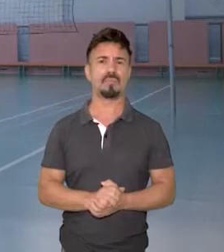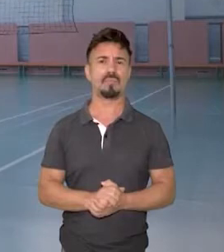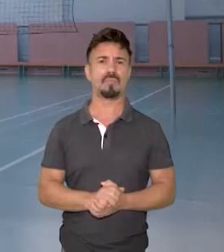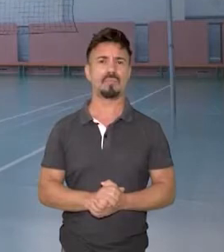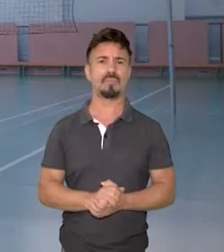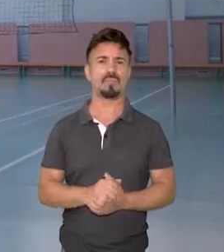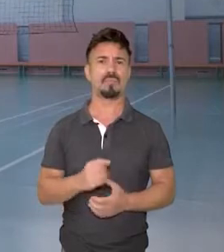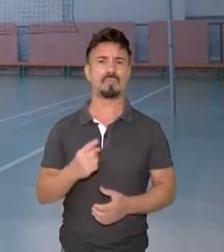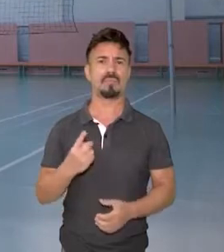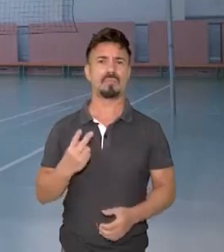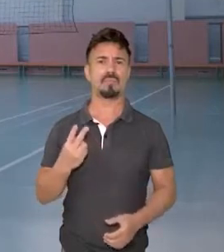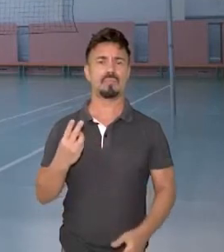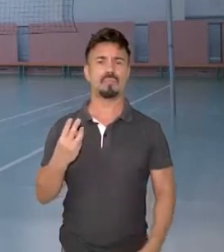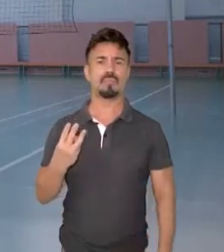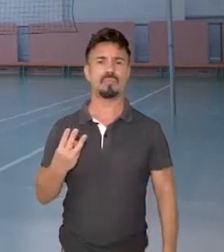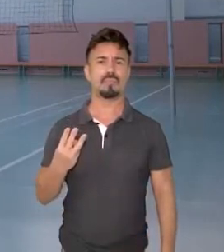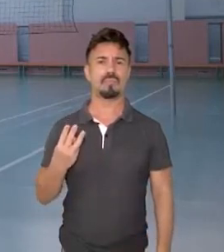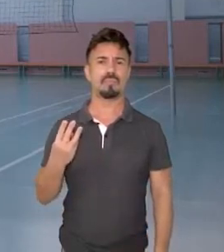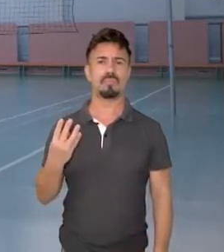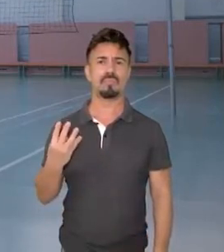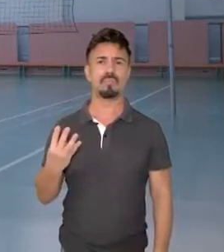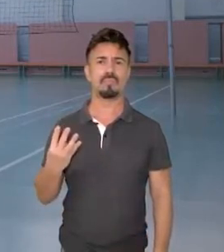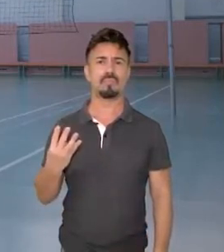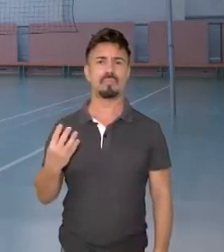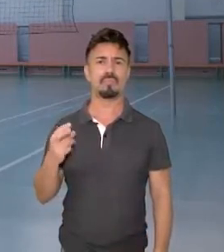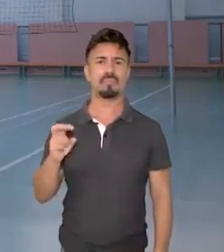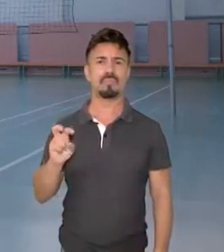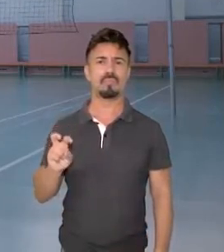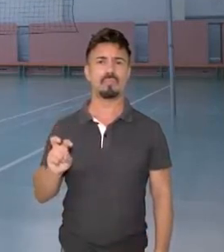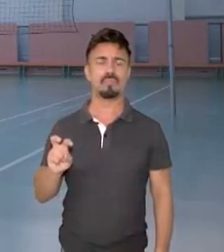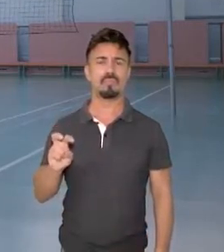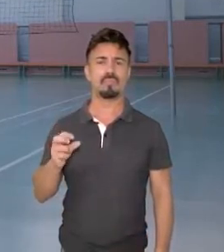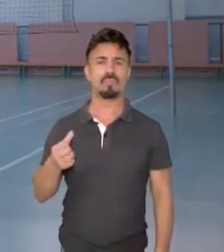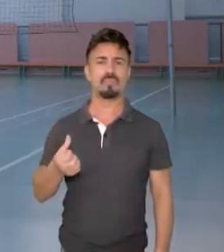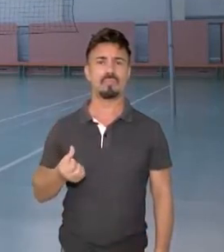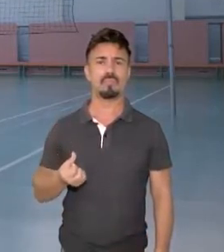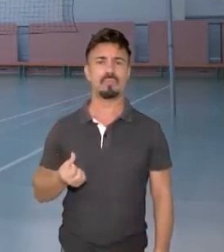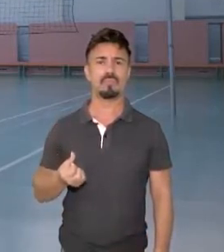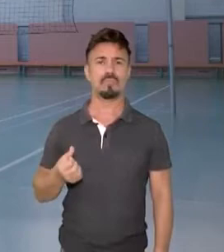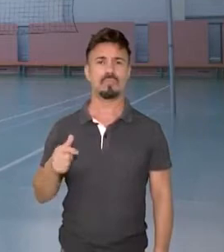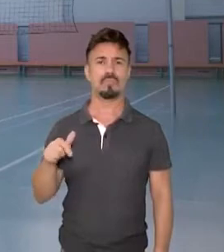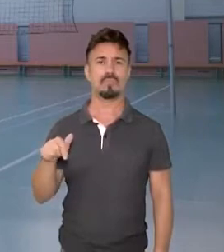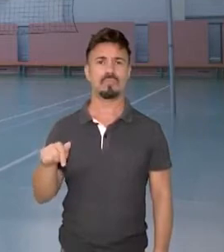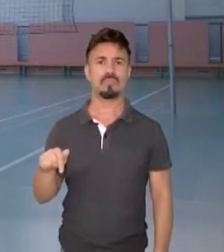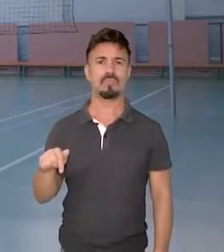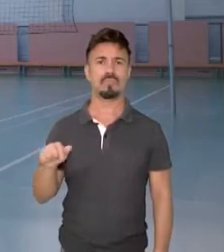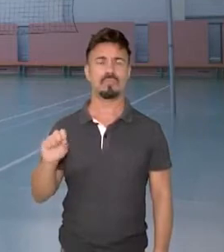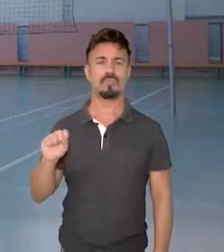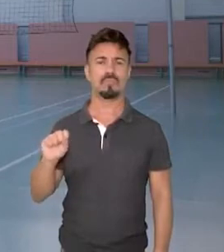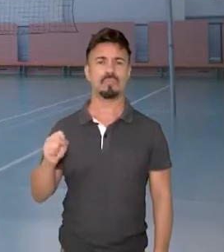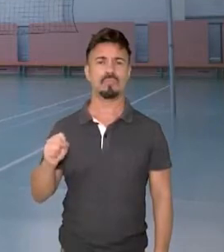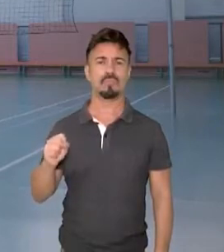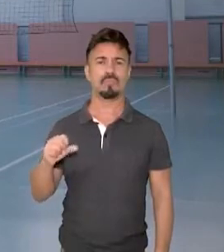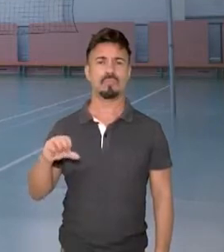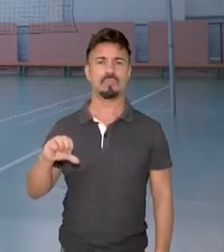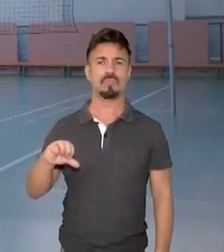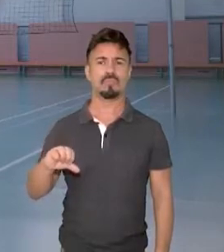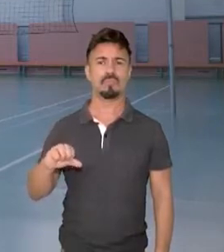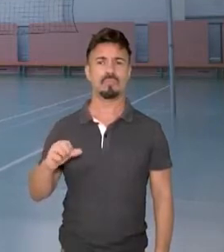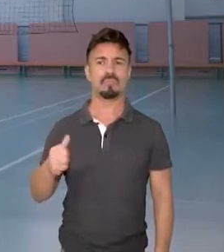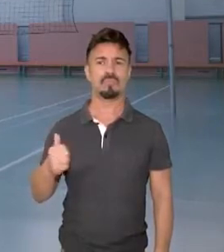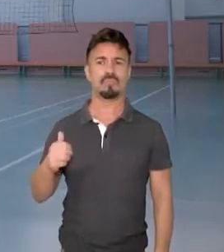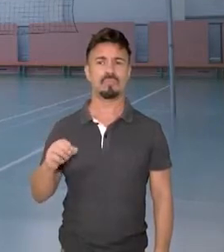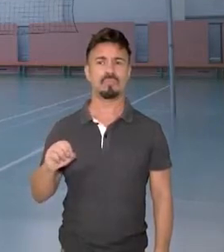um dois três passou cinco seis sete oito